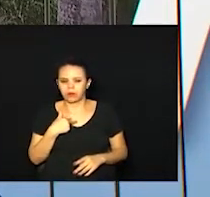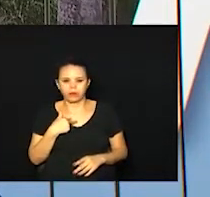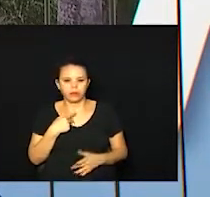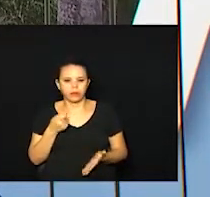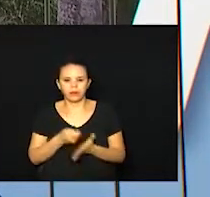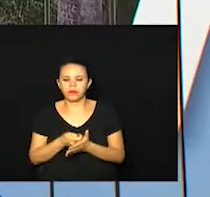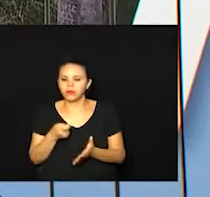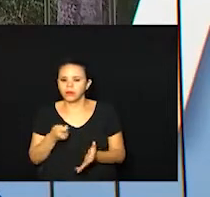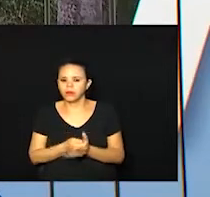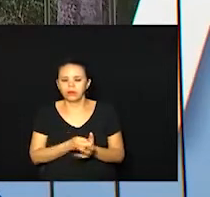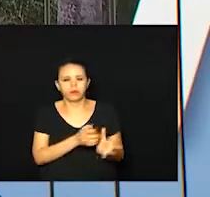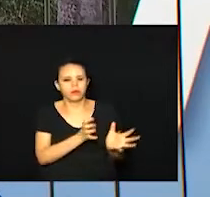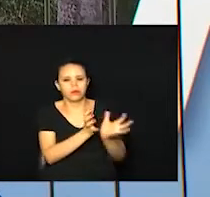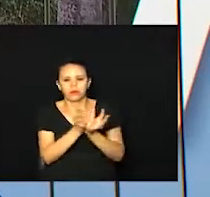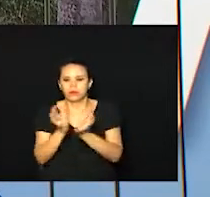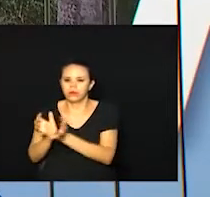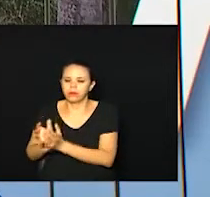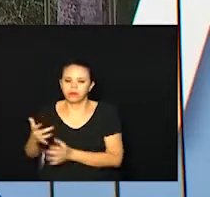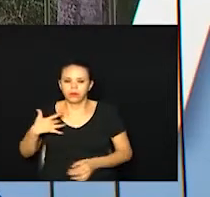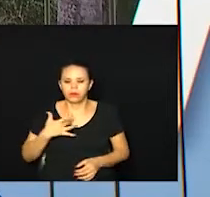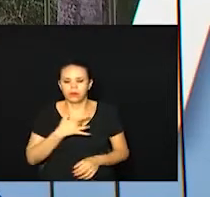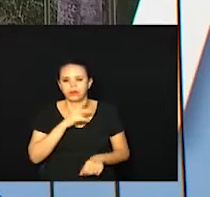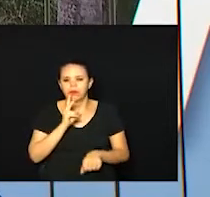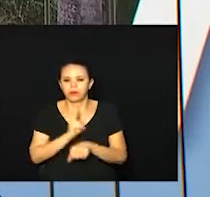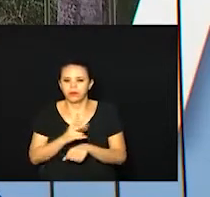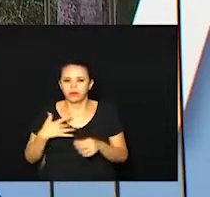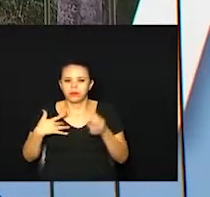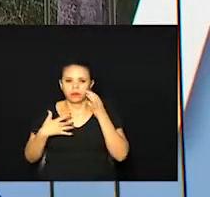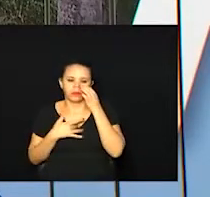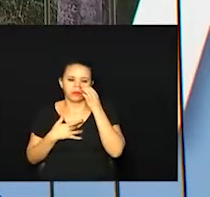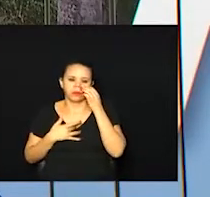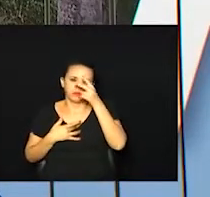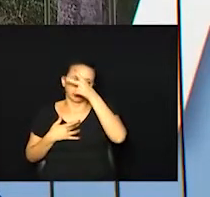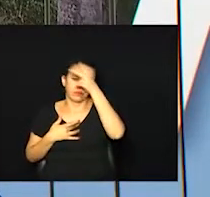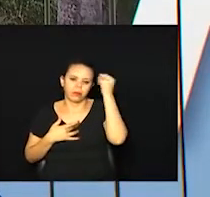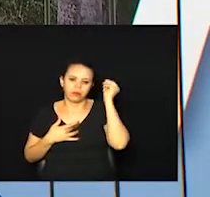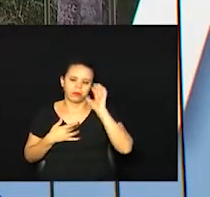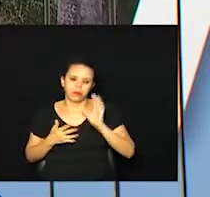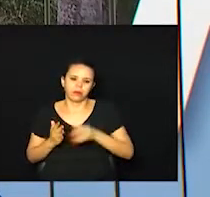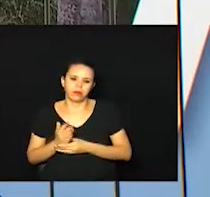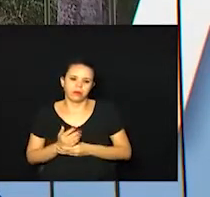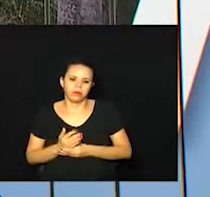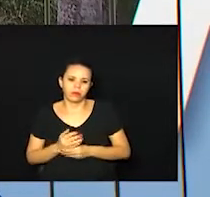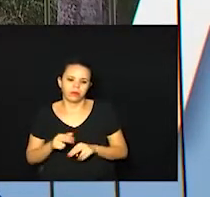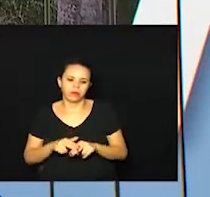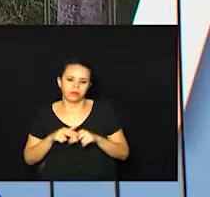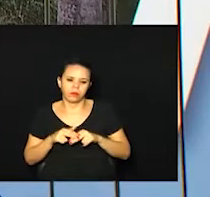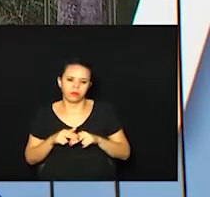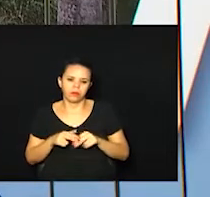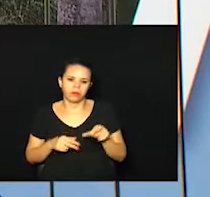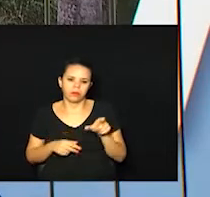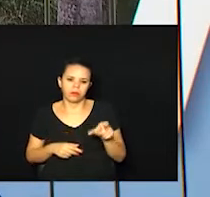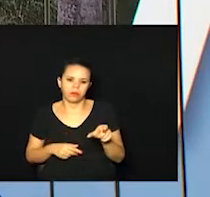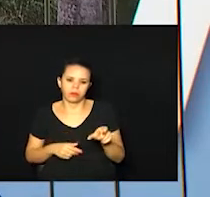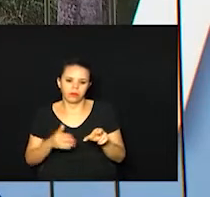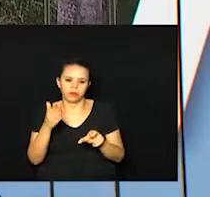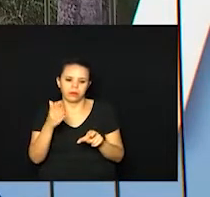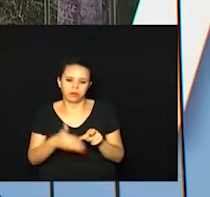direito coletivo da proteção da saúde pública. Por isso, o